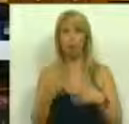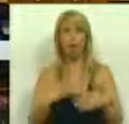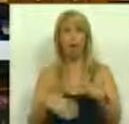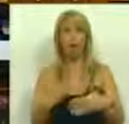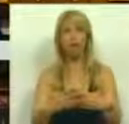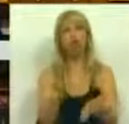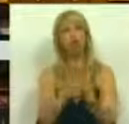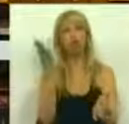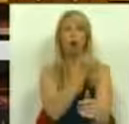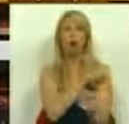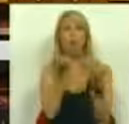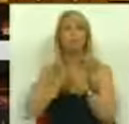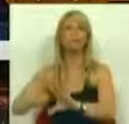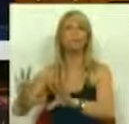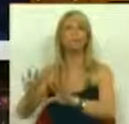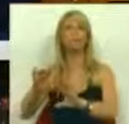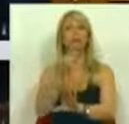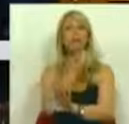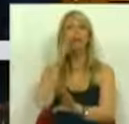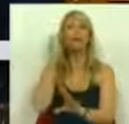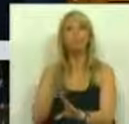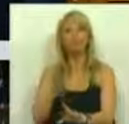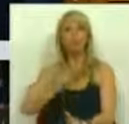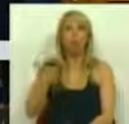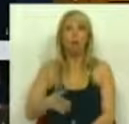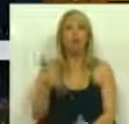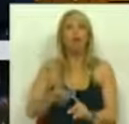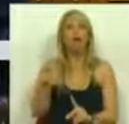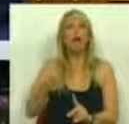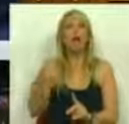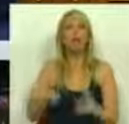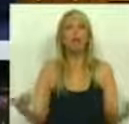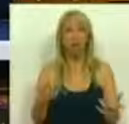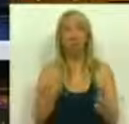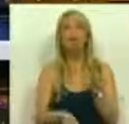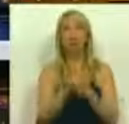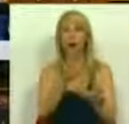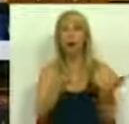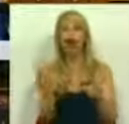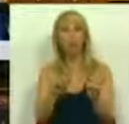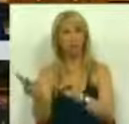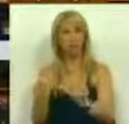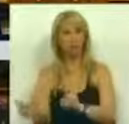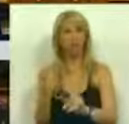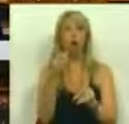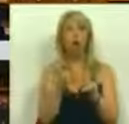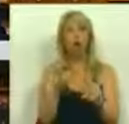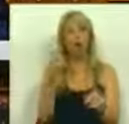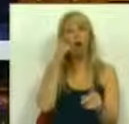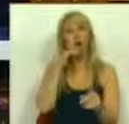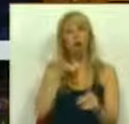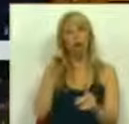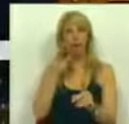mera entrega da casa com direito ao arrendamento, mas criamos alternativas. Alternativas onde o mutuário participa, como sejam,